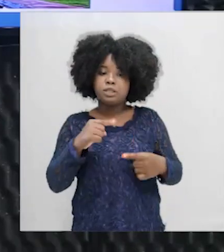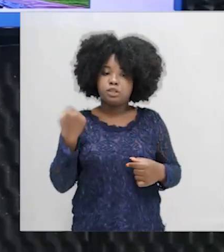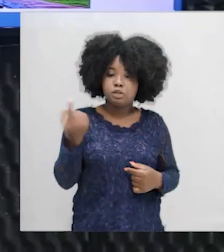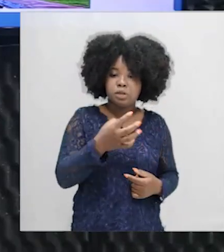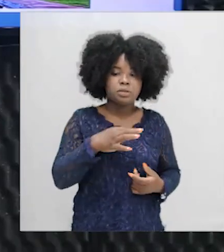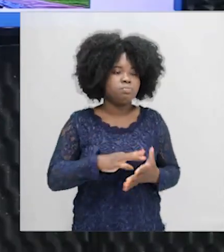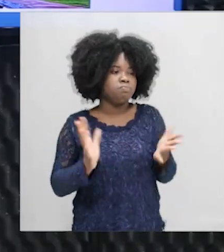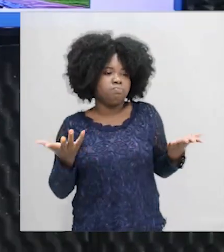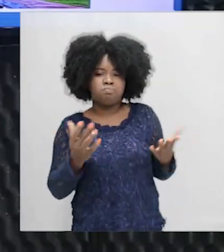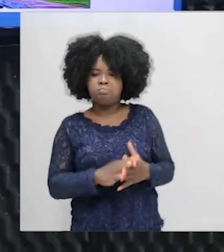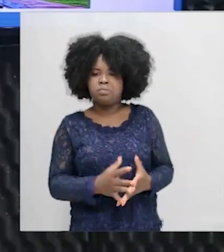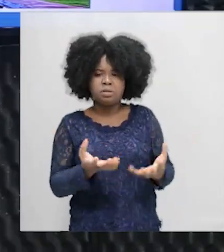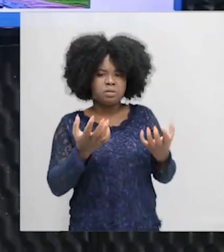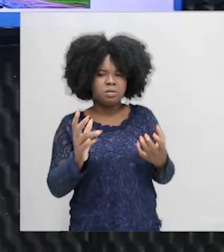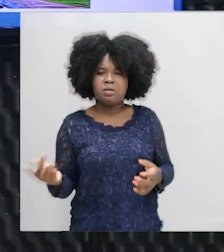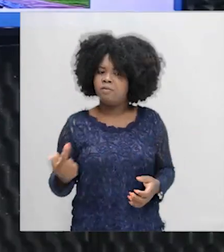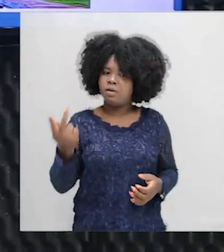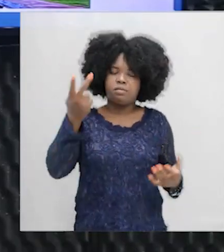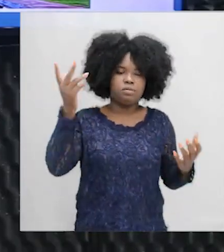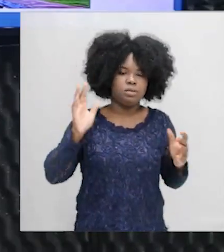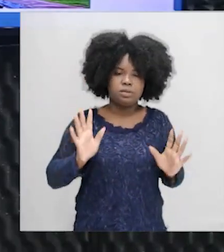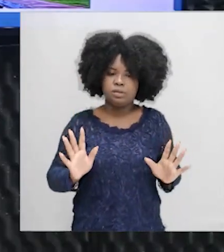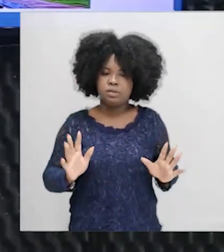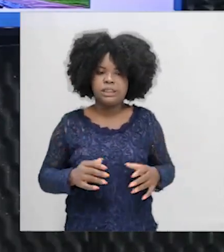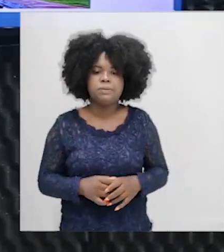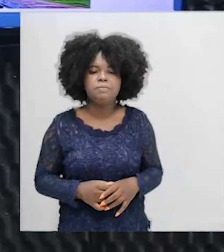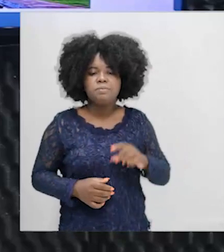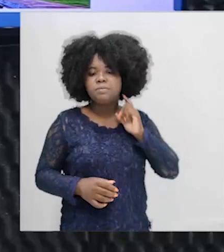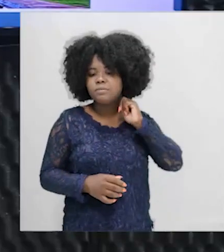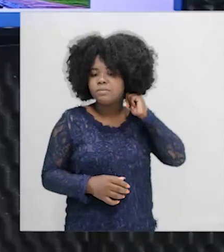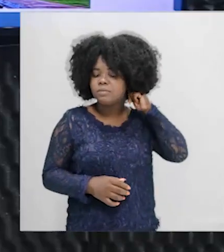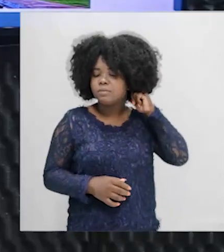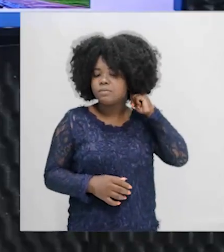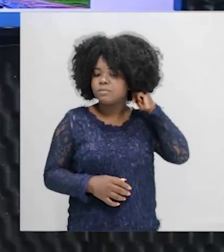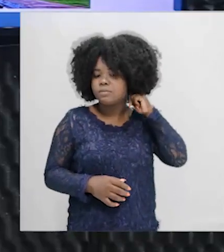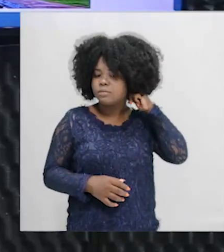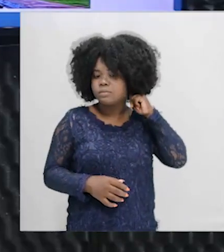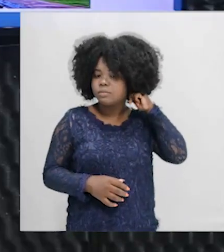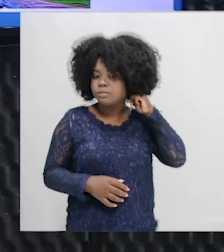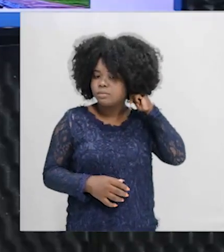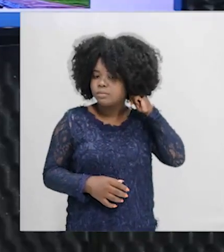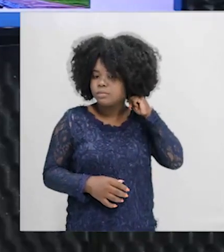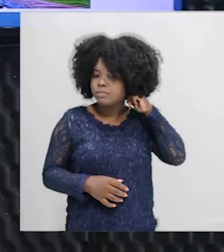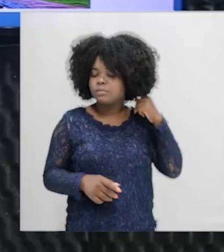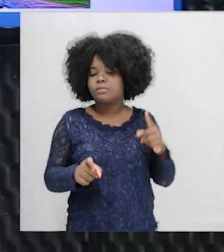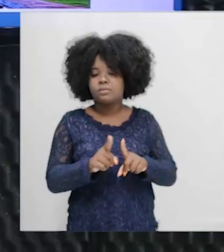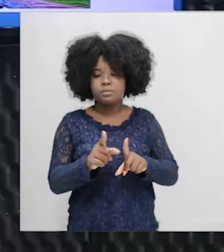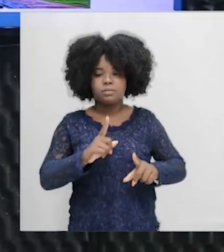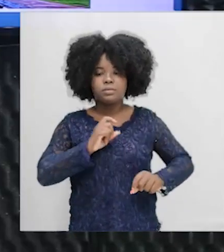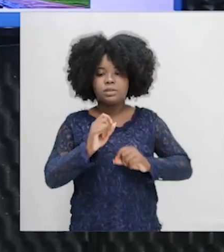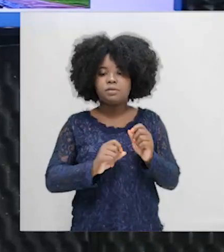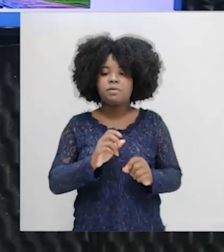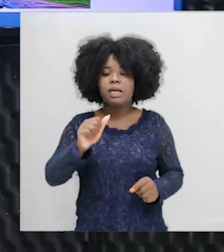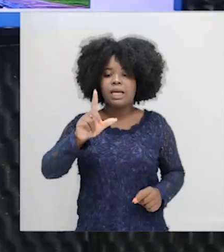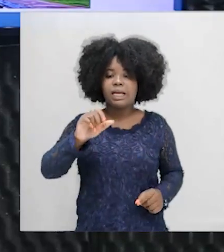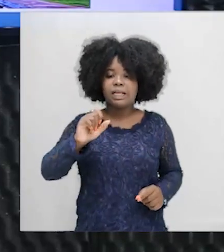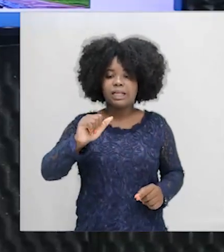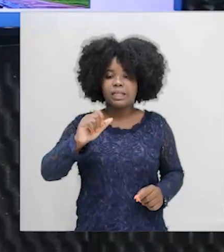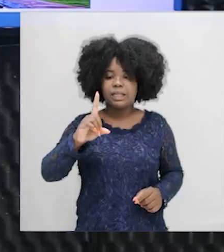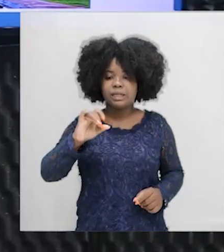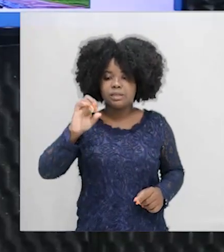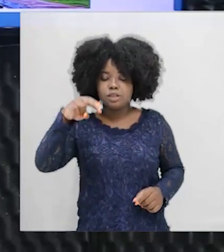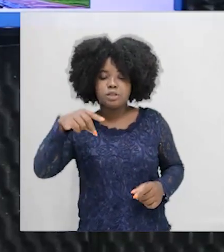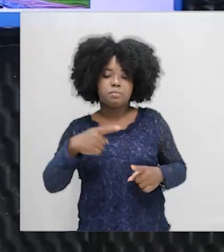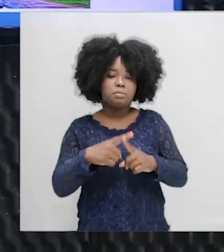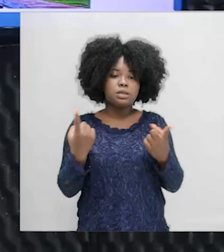mais chamativo, inclusive, né, conhecido mundialmente, até com um live action recentemente, é o Aladdin. Só que você não tem